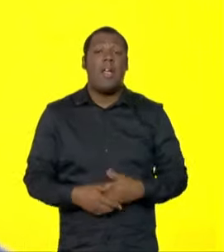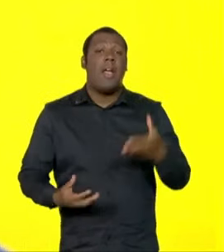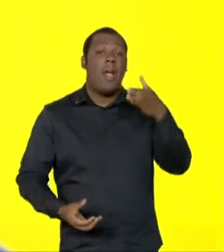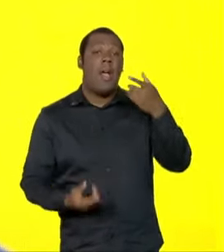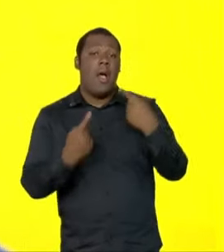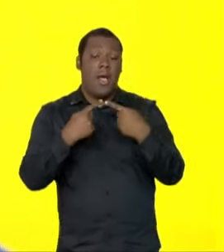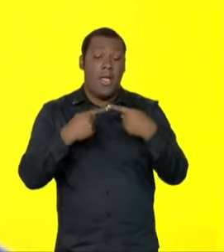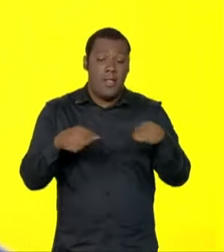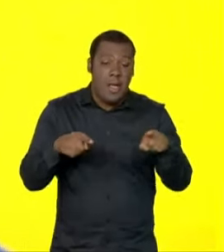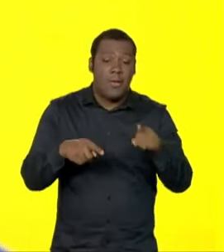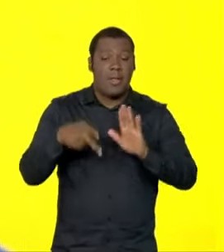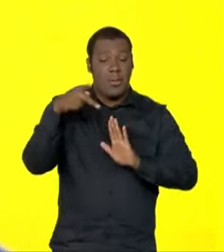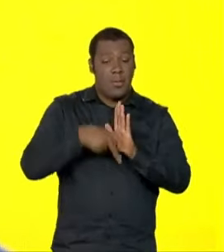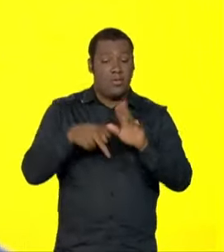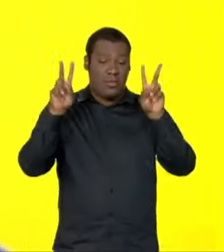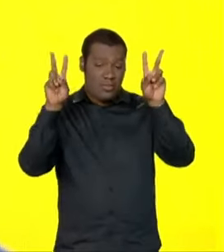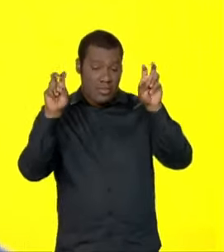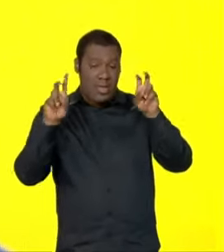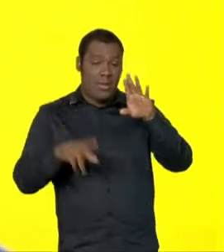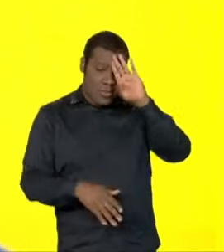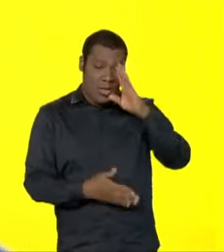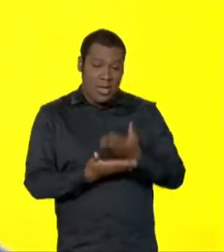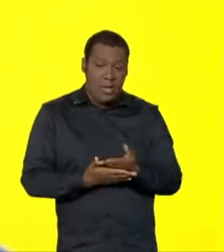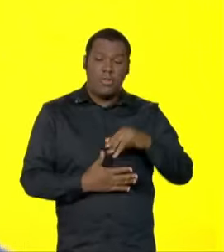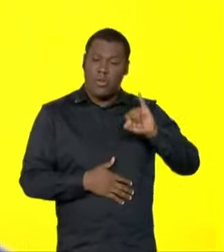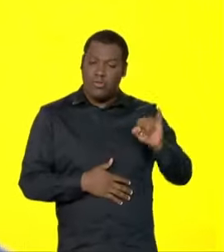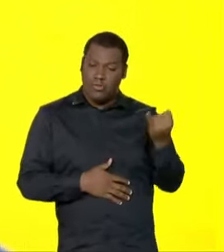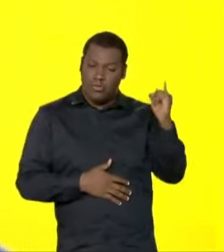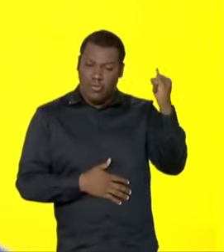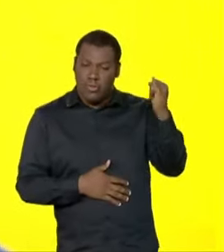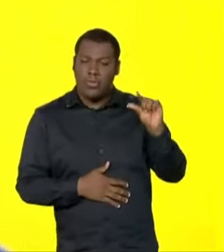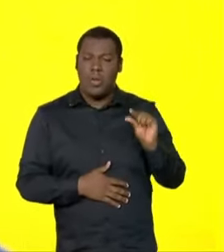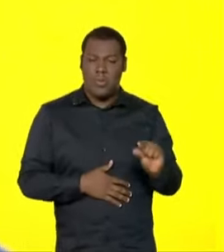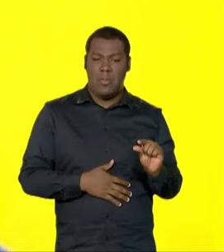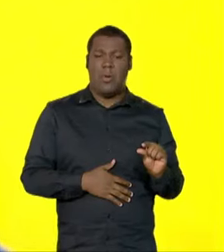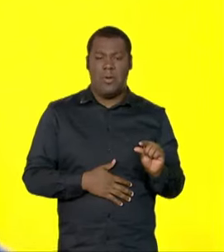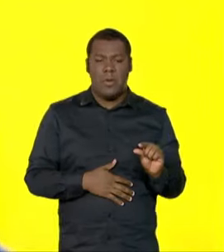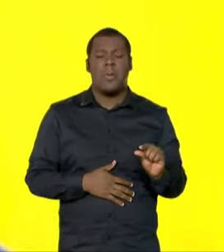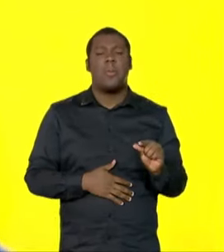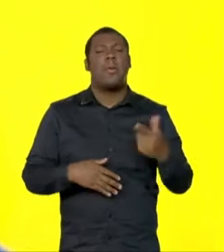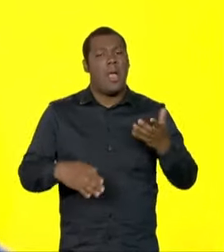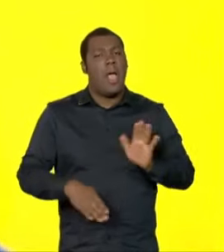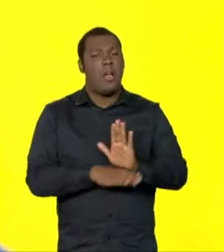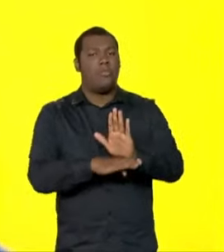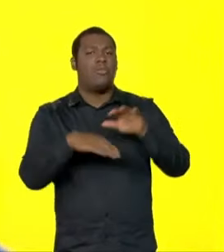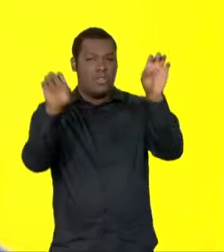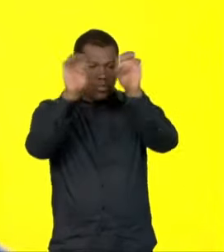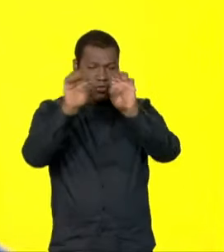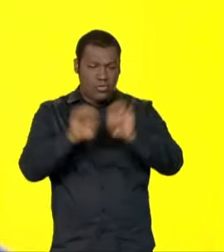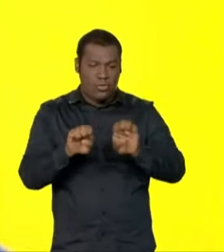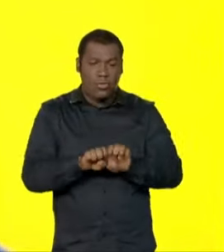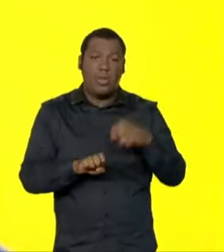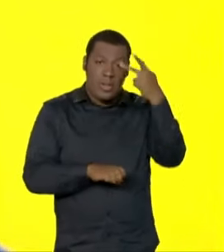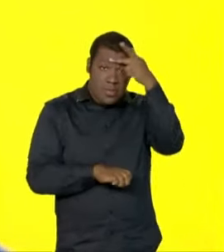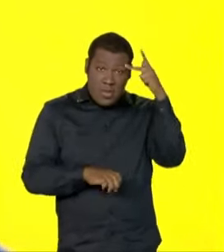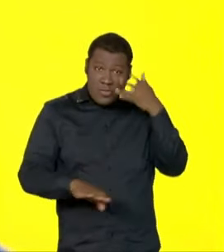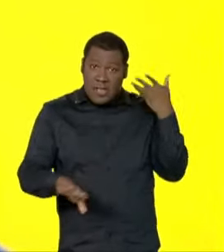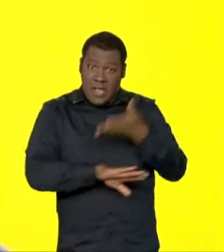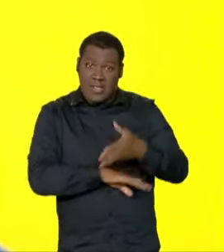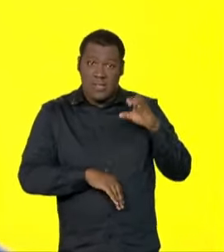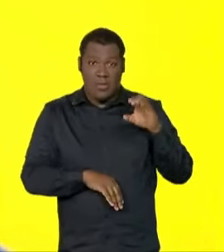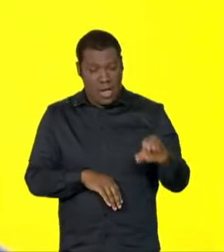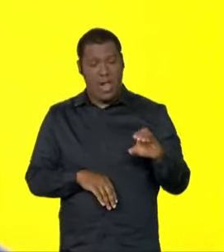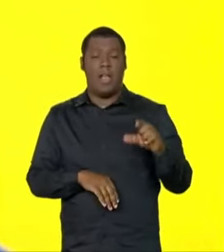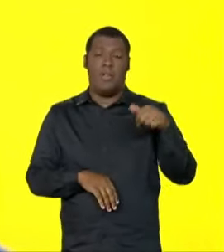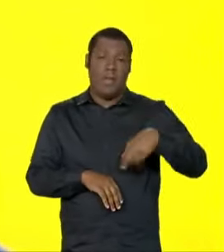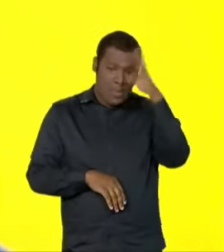que, com juros mais baixos, prazos adequados, visa estruturar parte do mercado de crédito no Brasil e